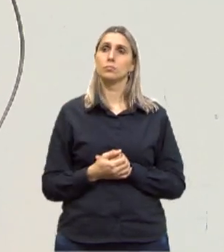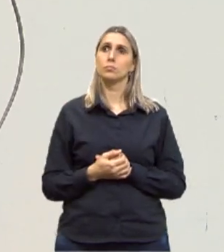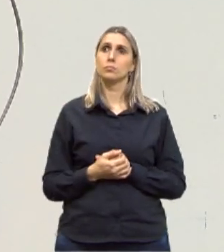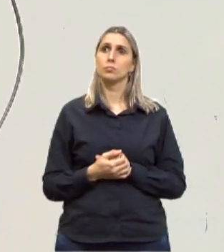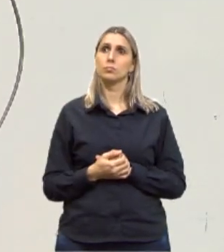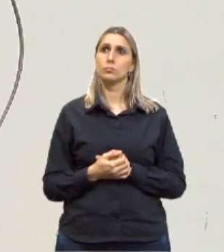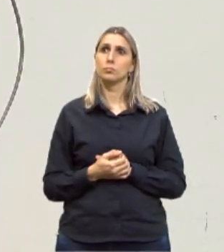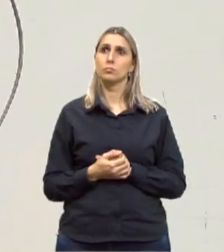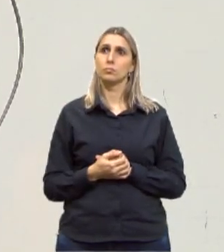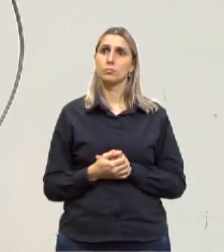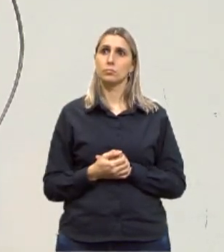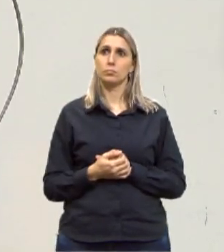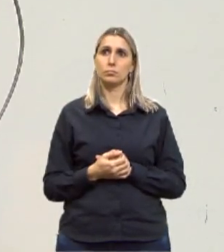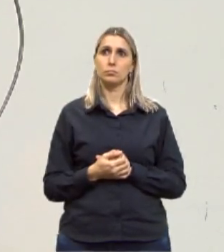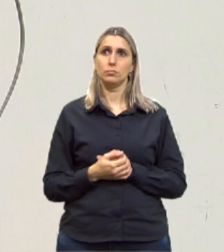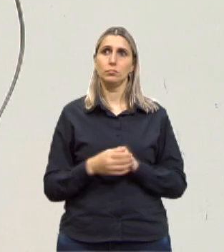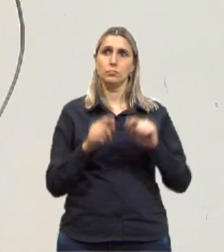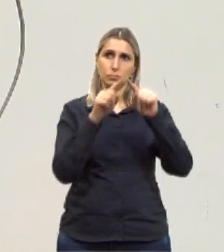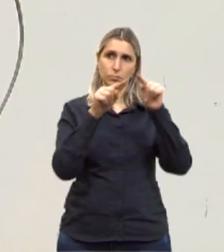Quem é o delta?